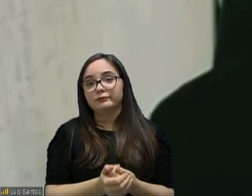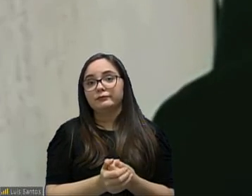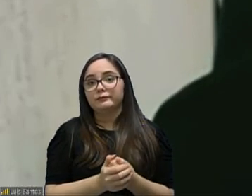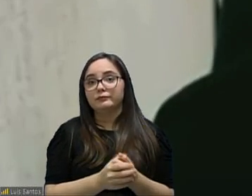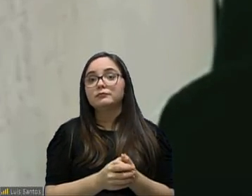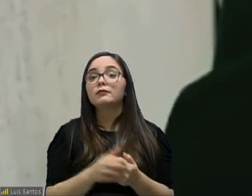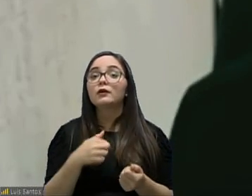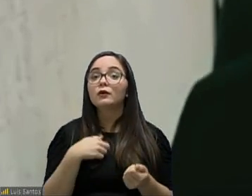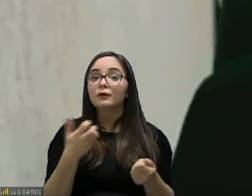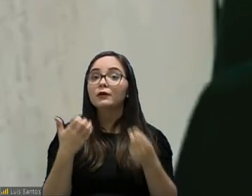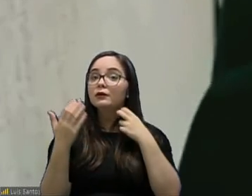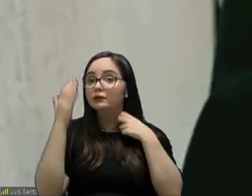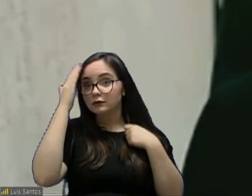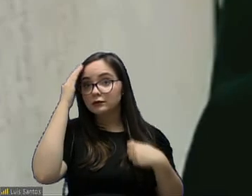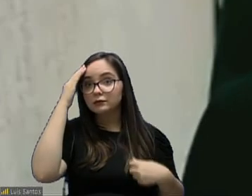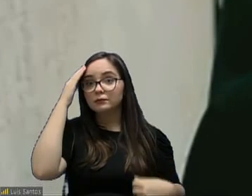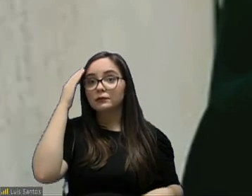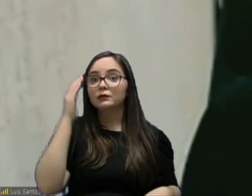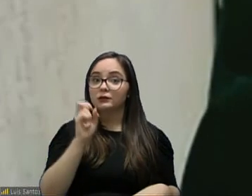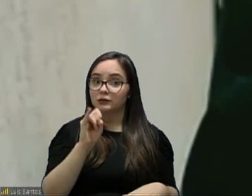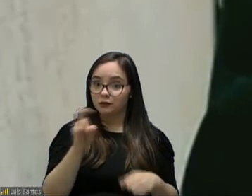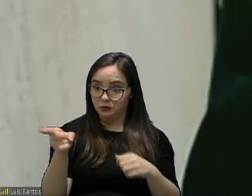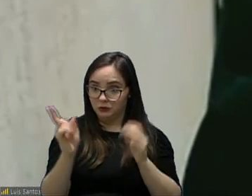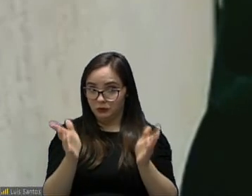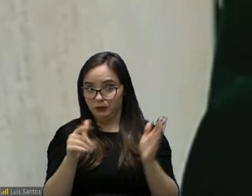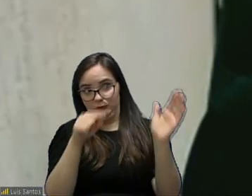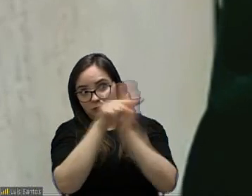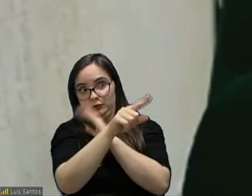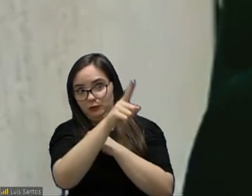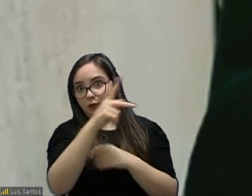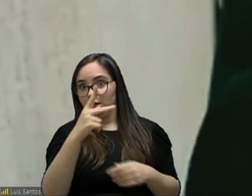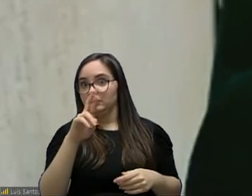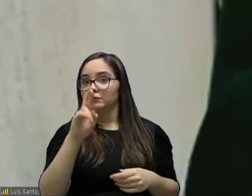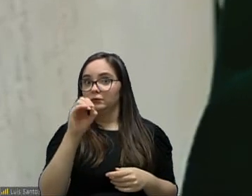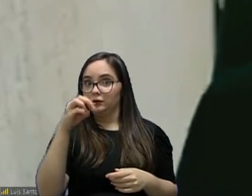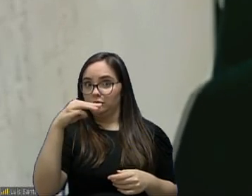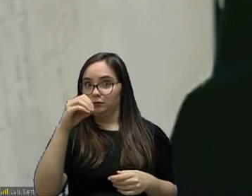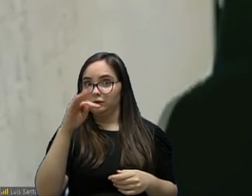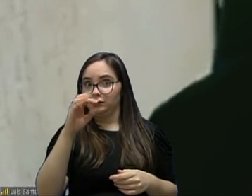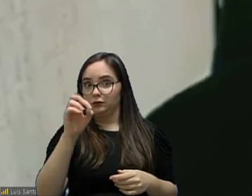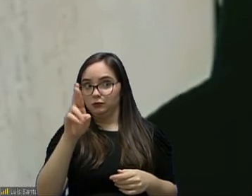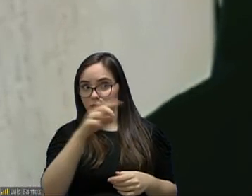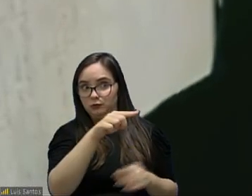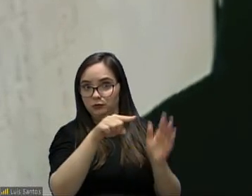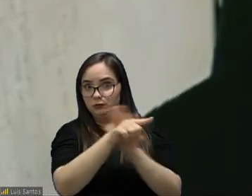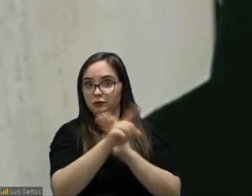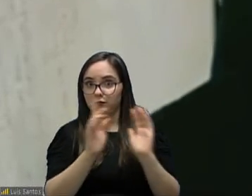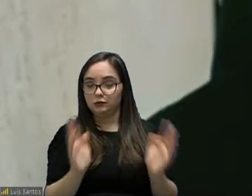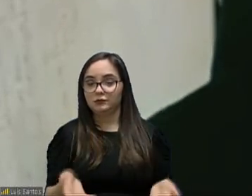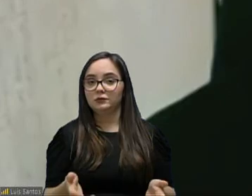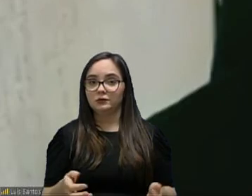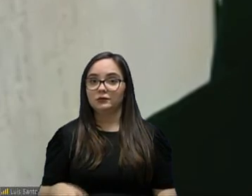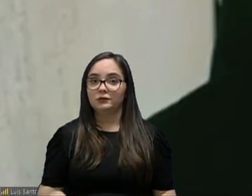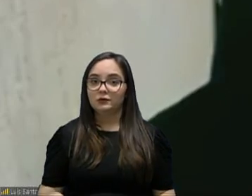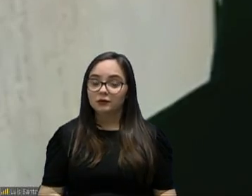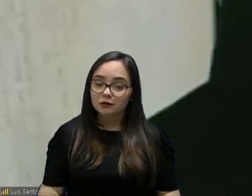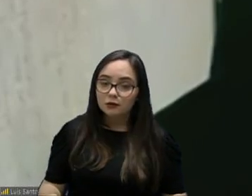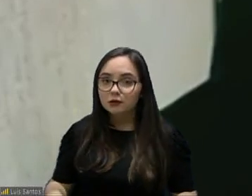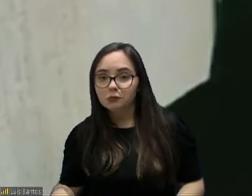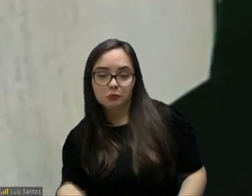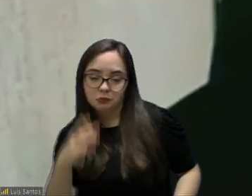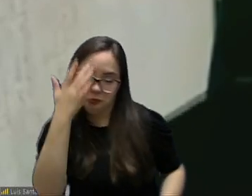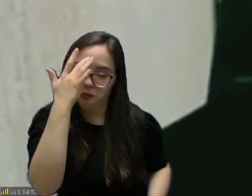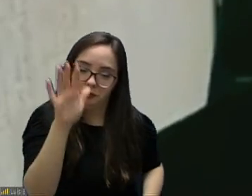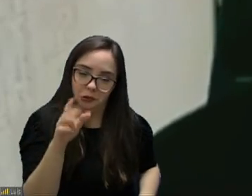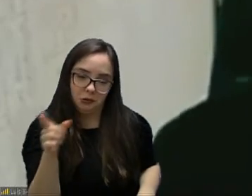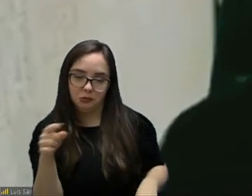eu só queria saber se você fez esse tipo de questionamento, de questionamento ou de consulta, sei lá, não